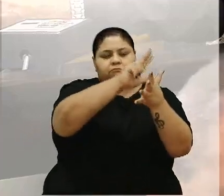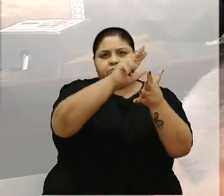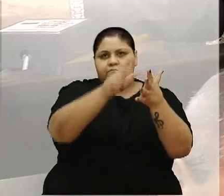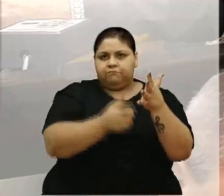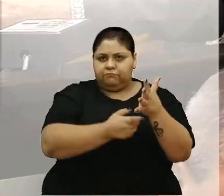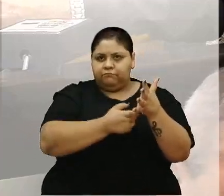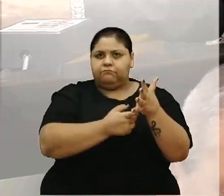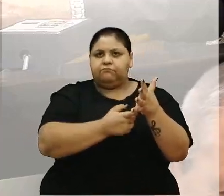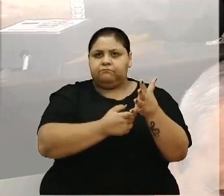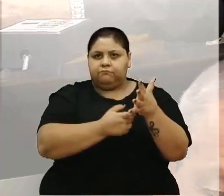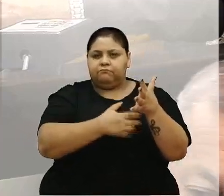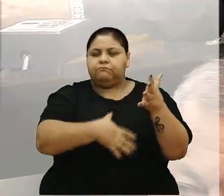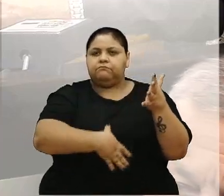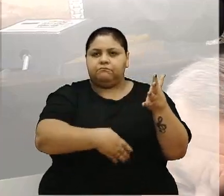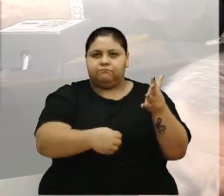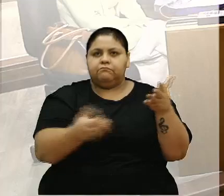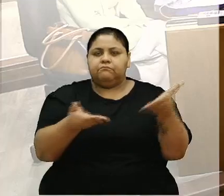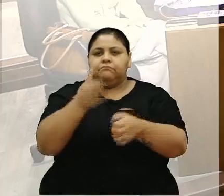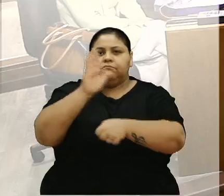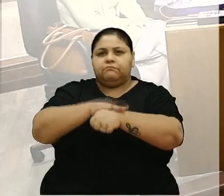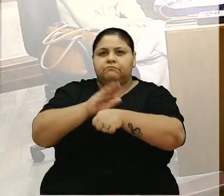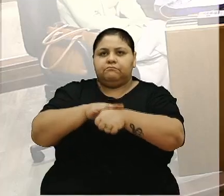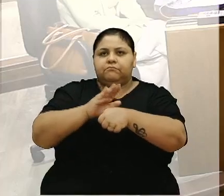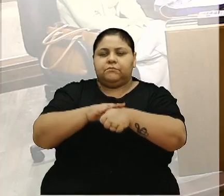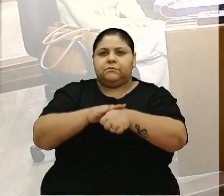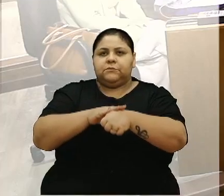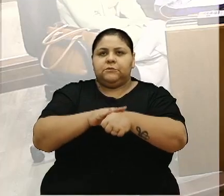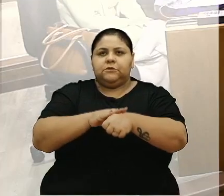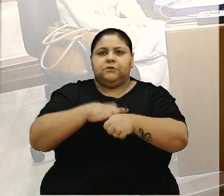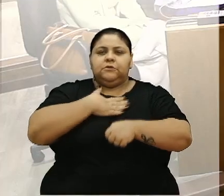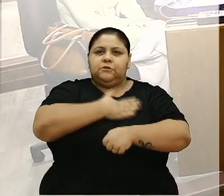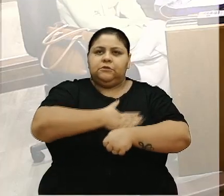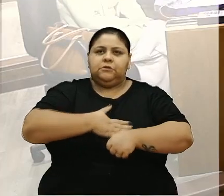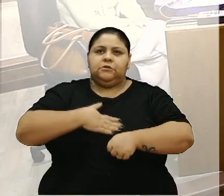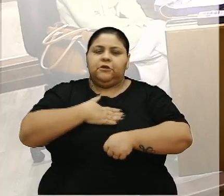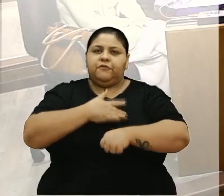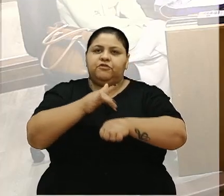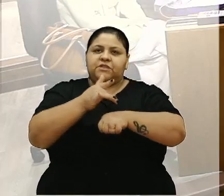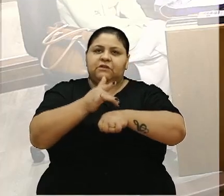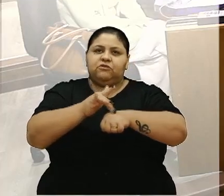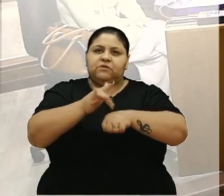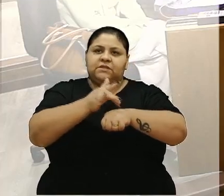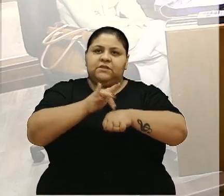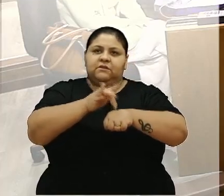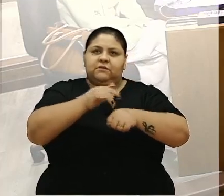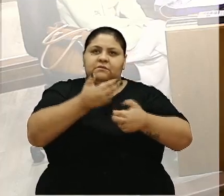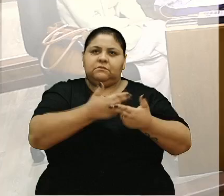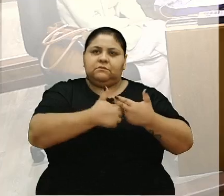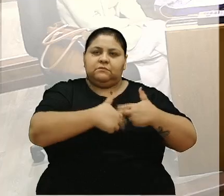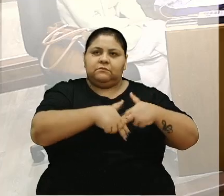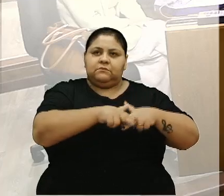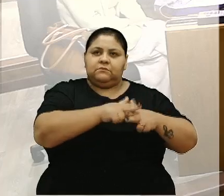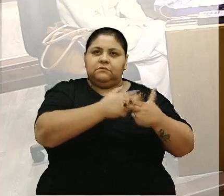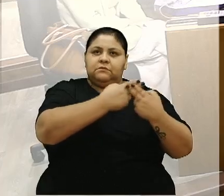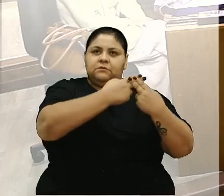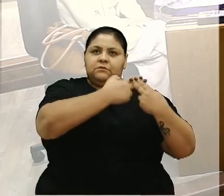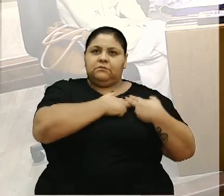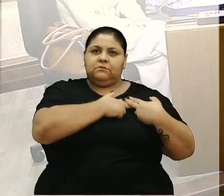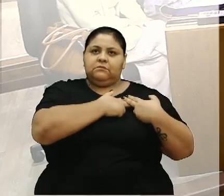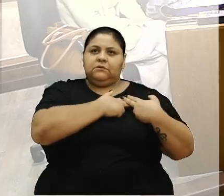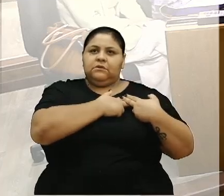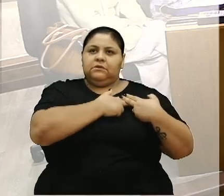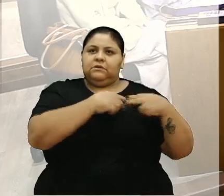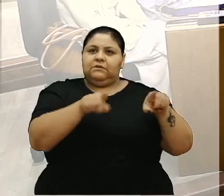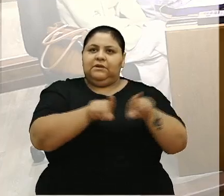Andrelina, e neste momento de luta e saudade, prestamos nossas condolências a todos aqueles que foram tocados por